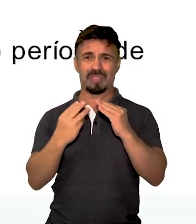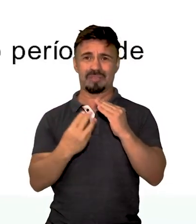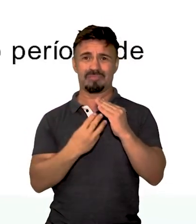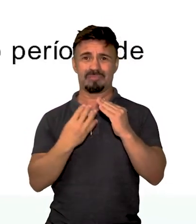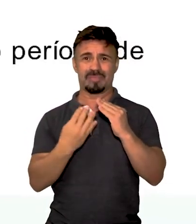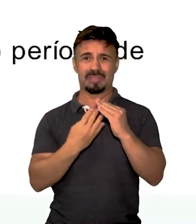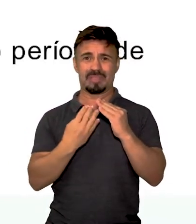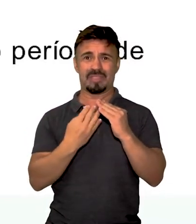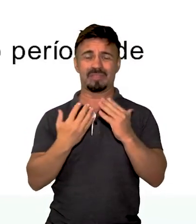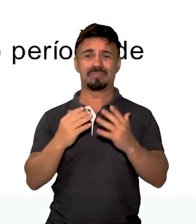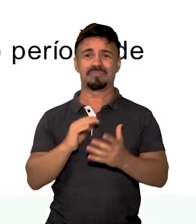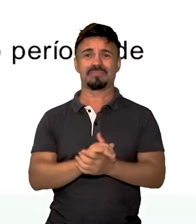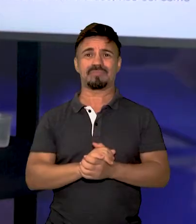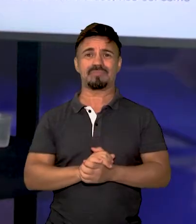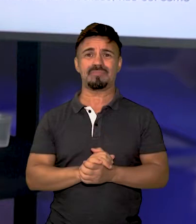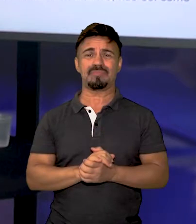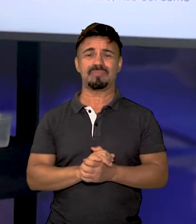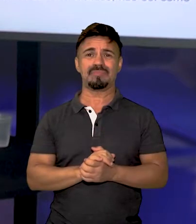aula de hoje.